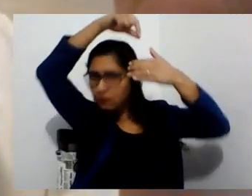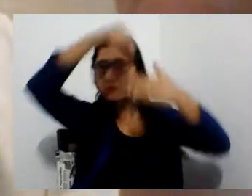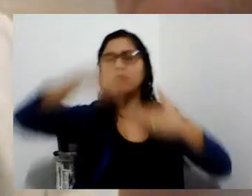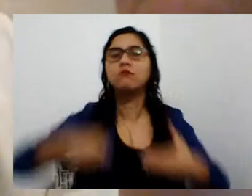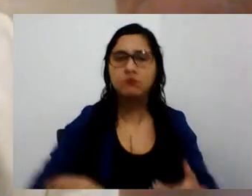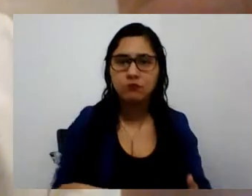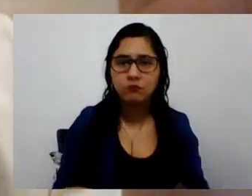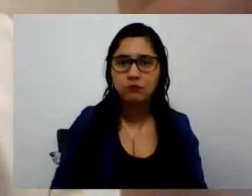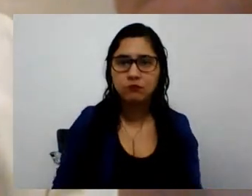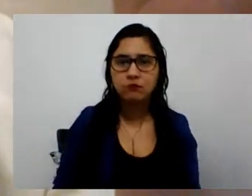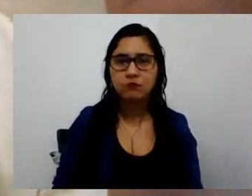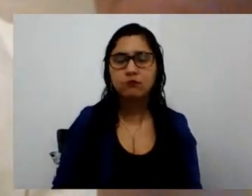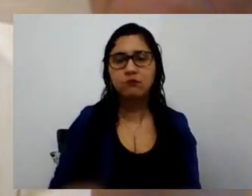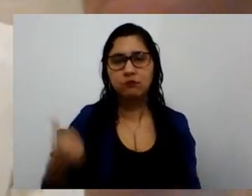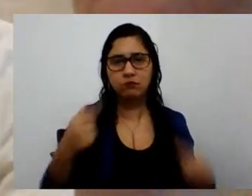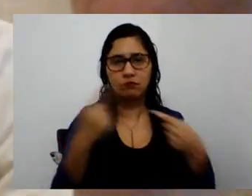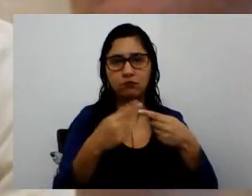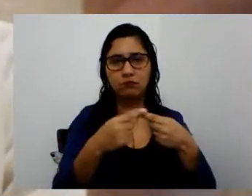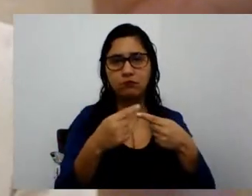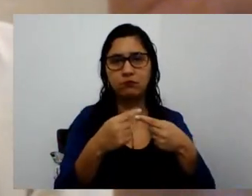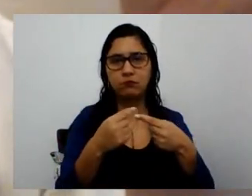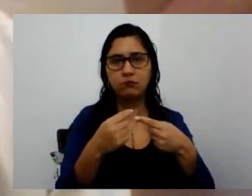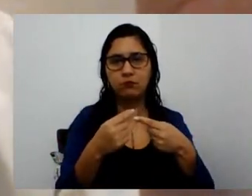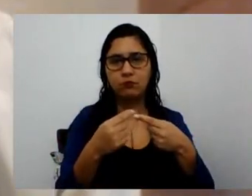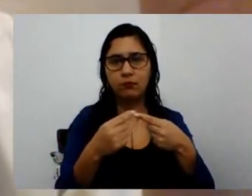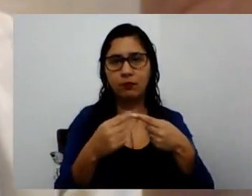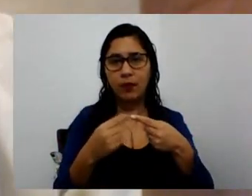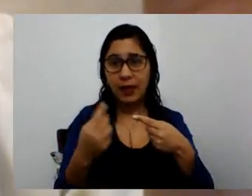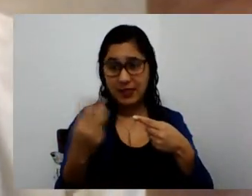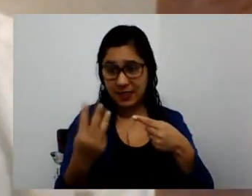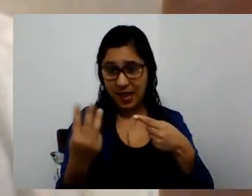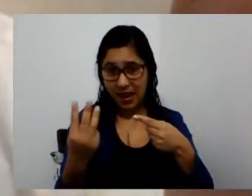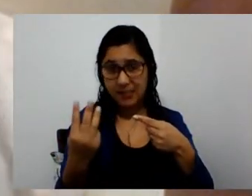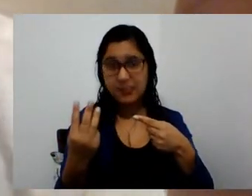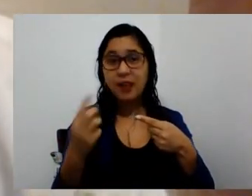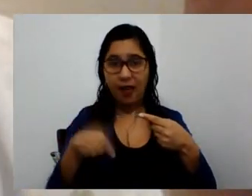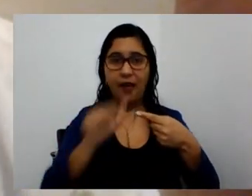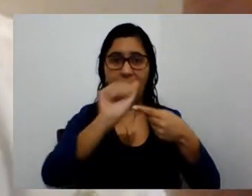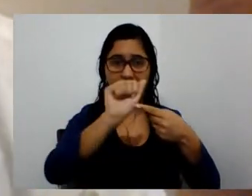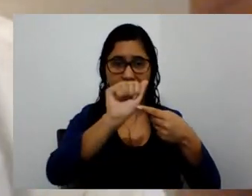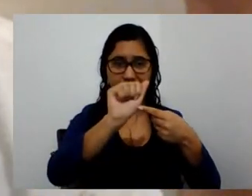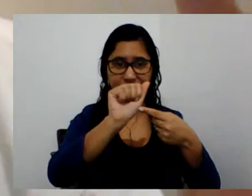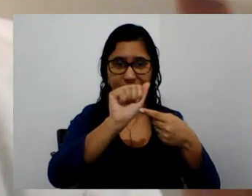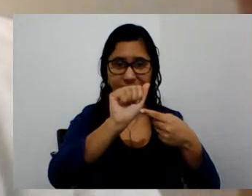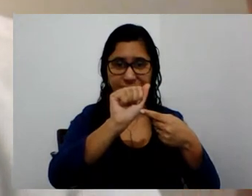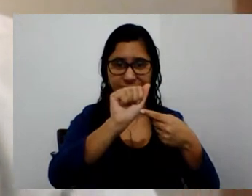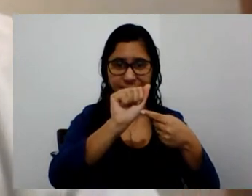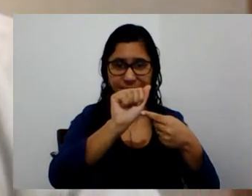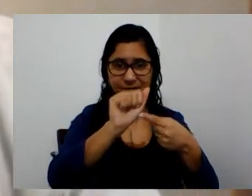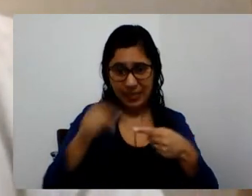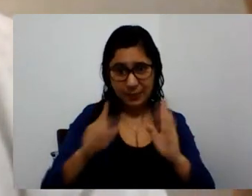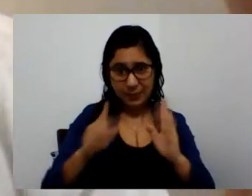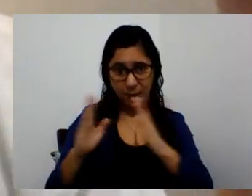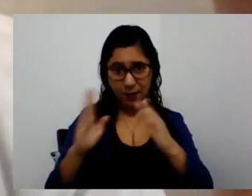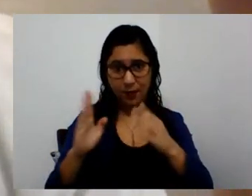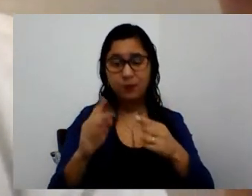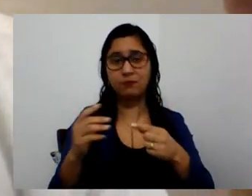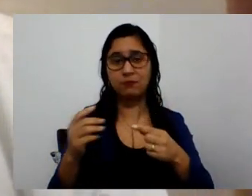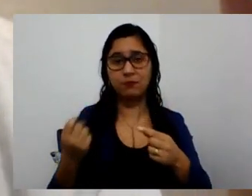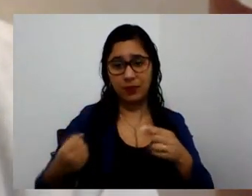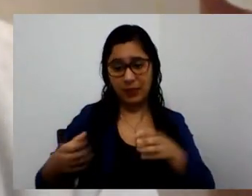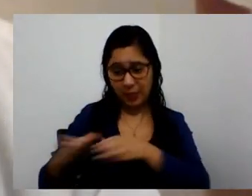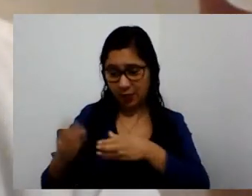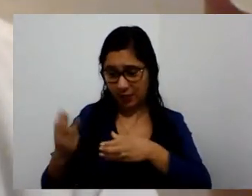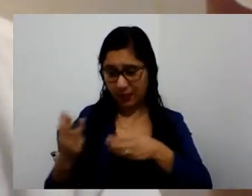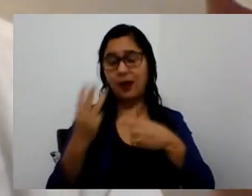a candidatura 3 recebe a posição A no debate, nessa primeira série.